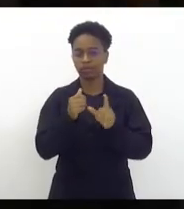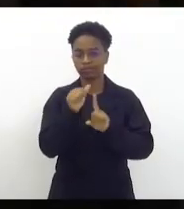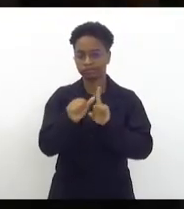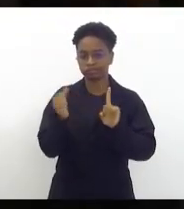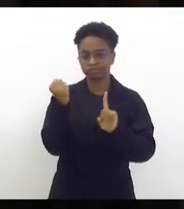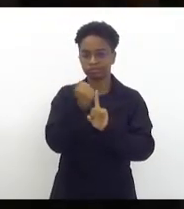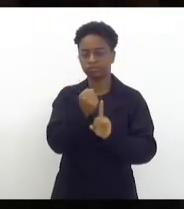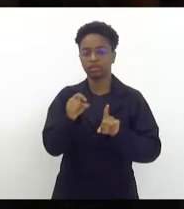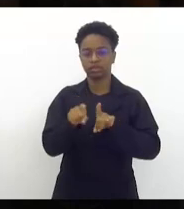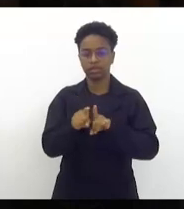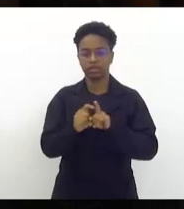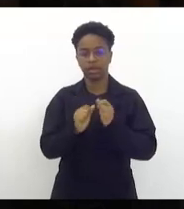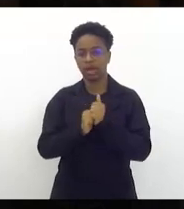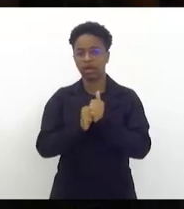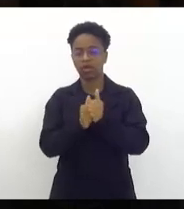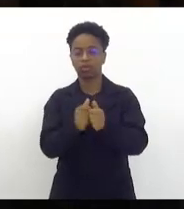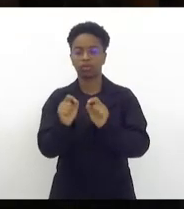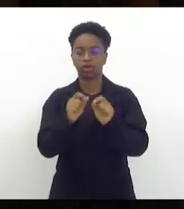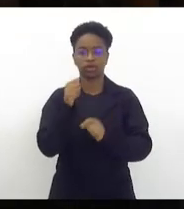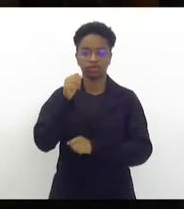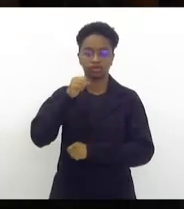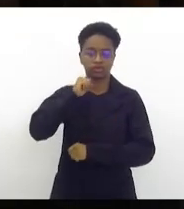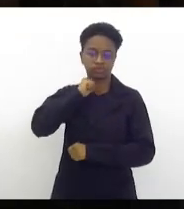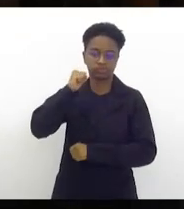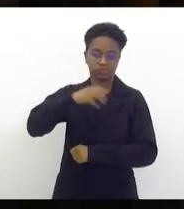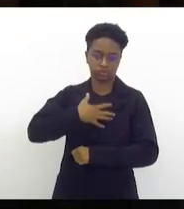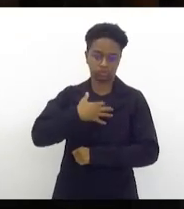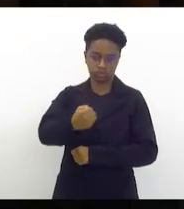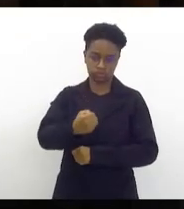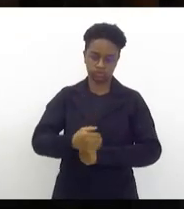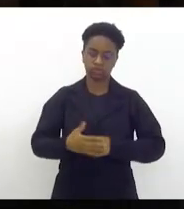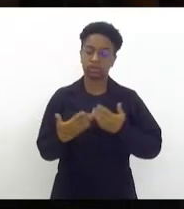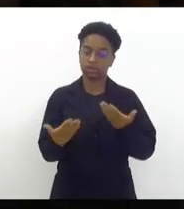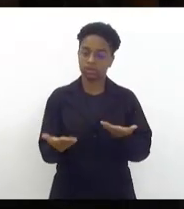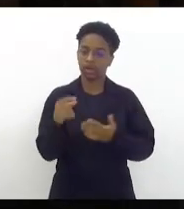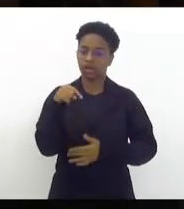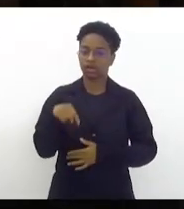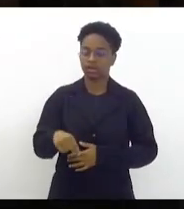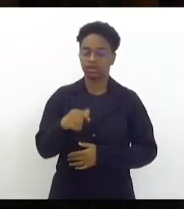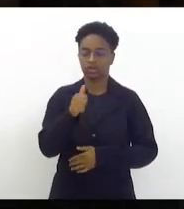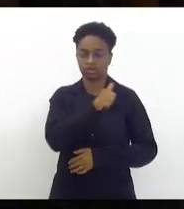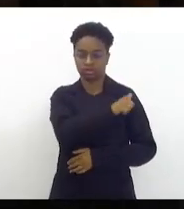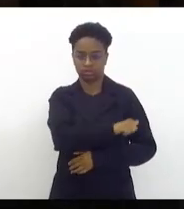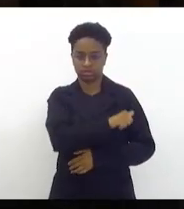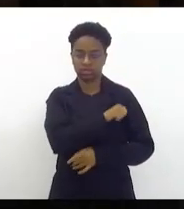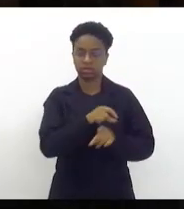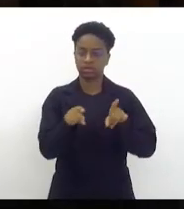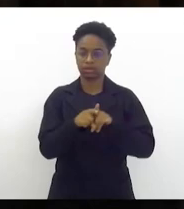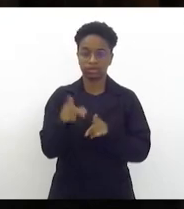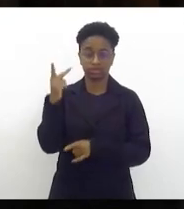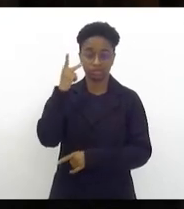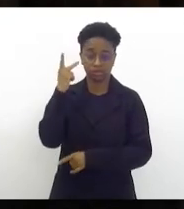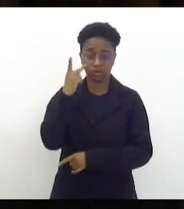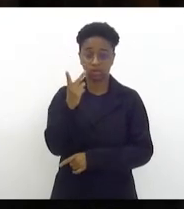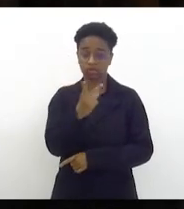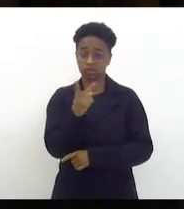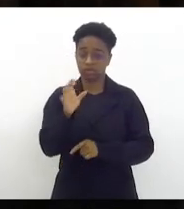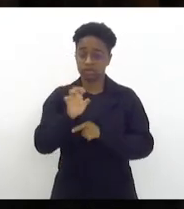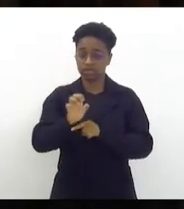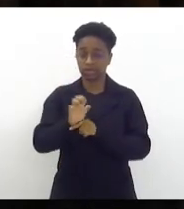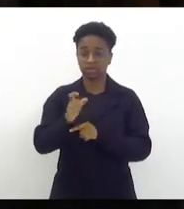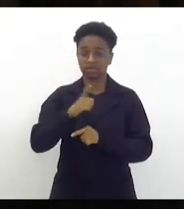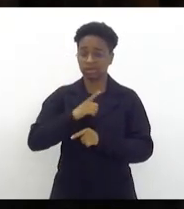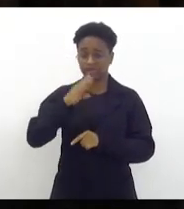acompanhado de suicídio. Ora, o Rio de Janeiro hoje, junto com São Paulo, é o estado que tem maior número